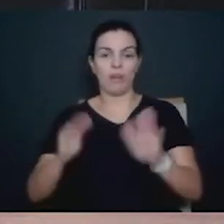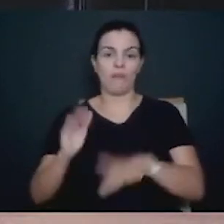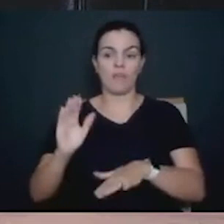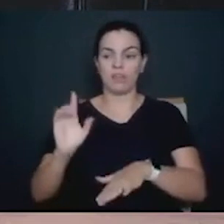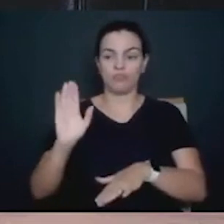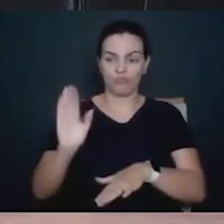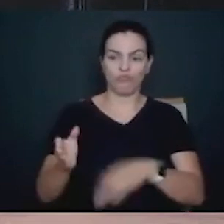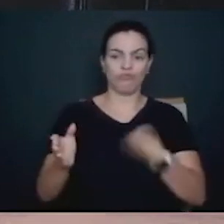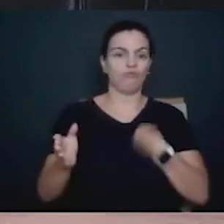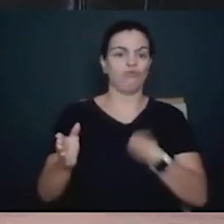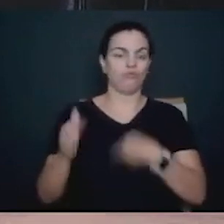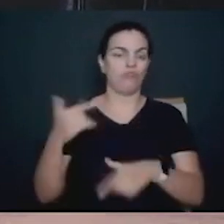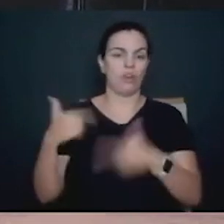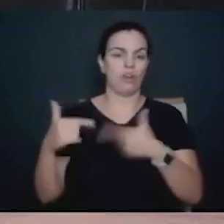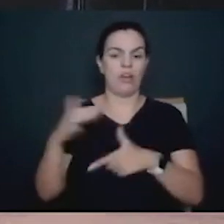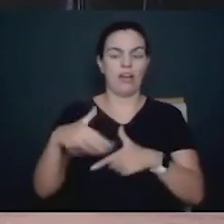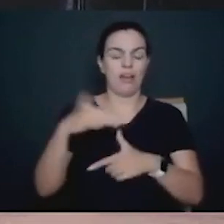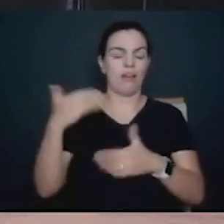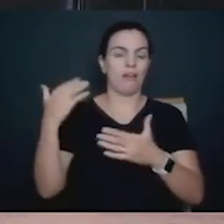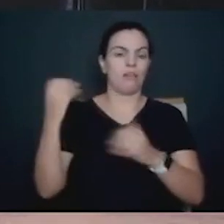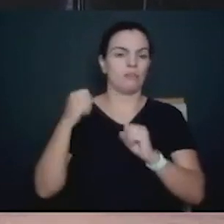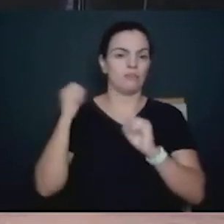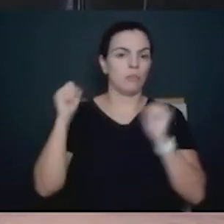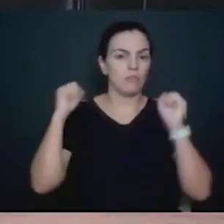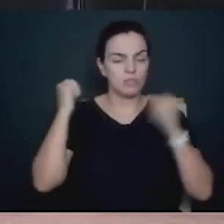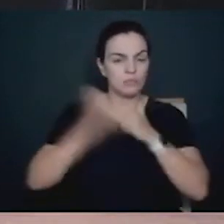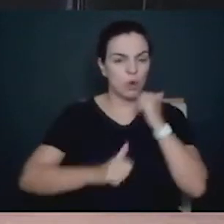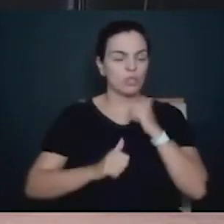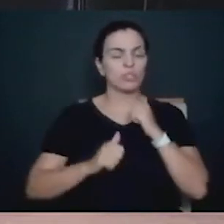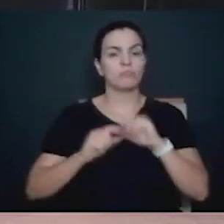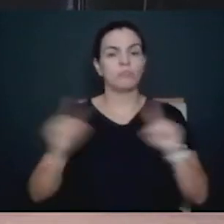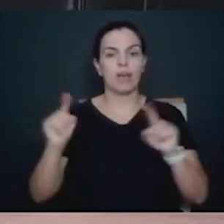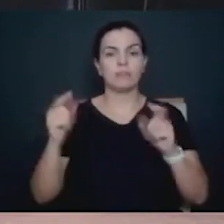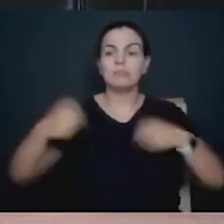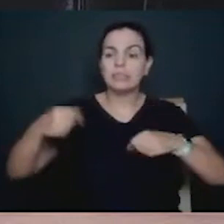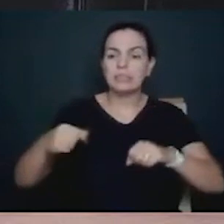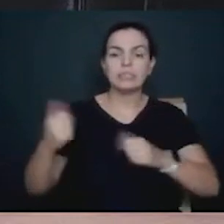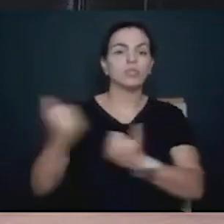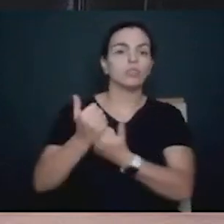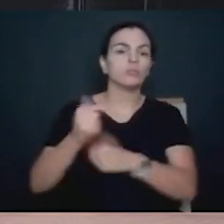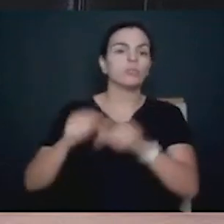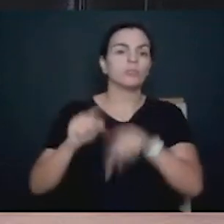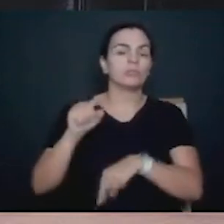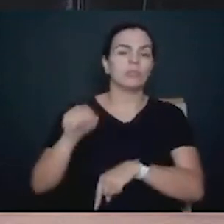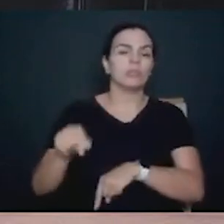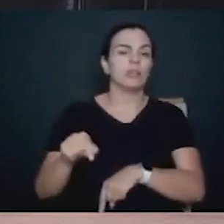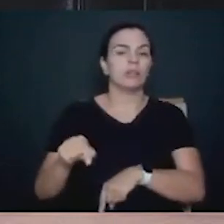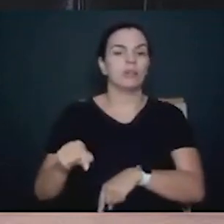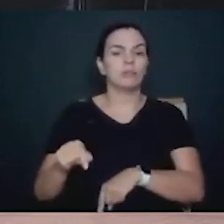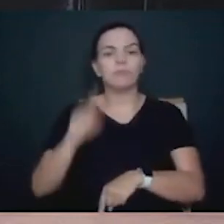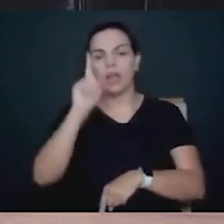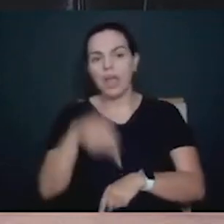vem de encontro aos anseios da própria cidade, no sentido da gente pensar aqui na economia circular. Então, isso é